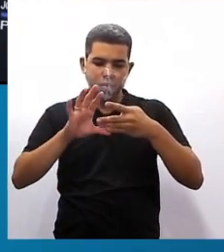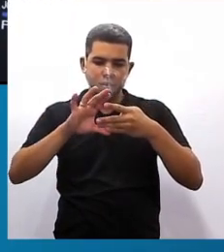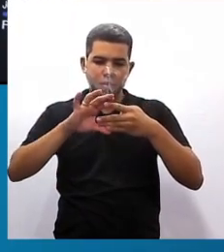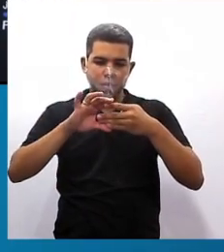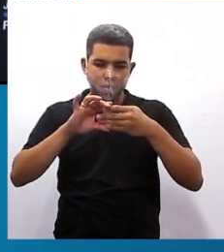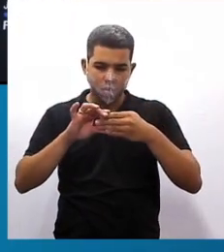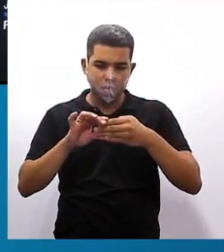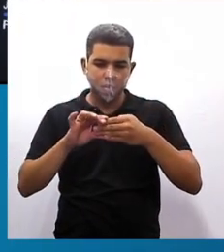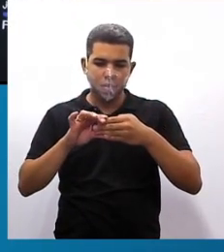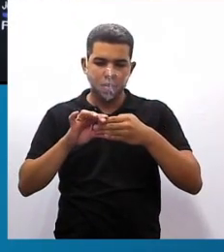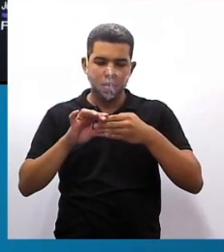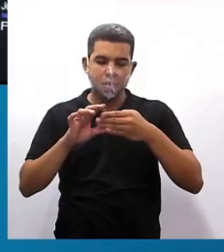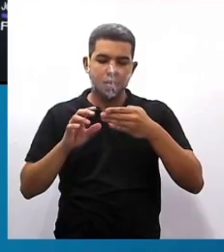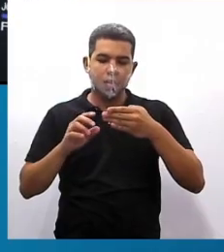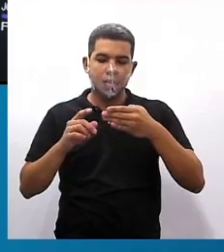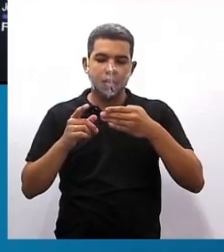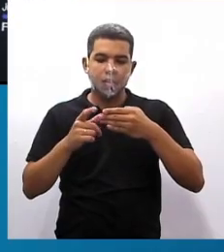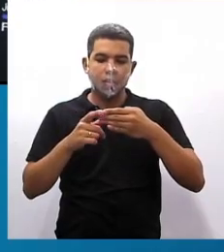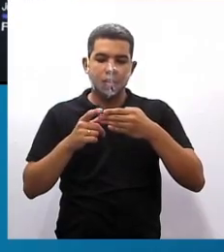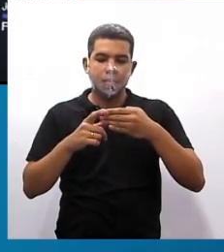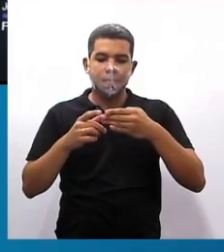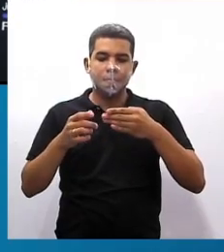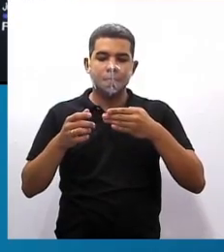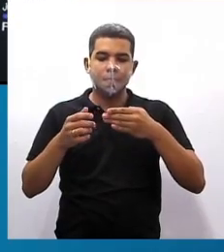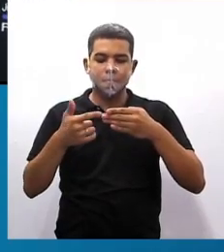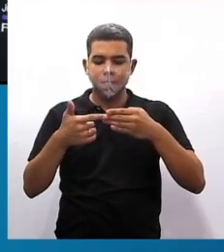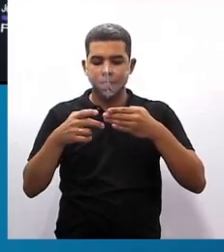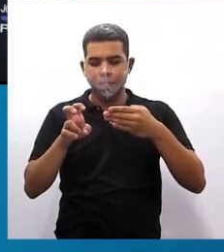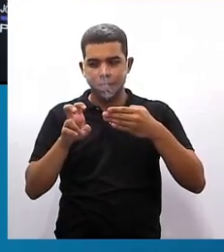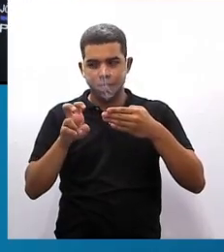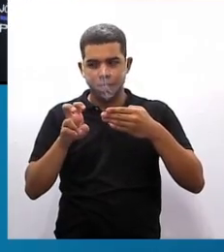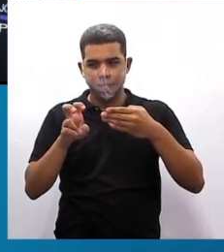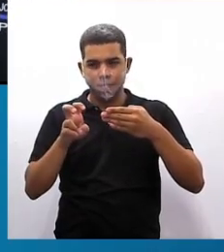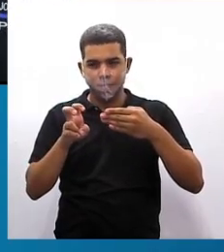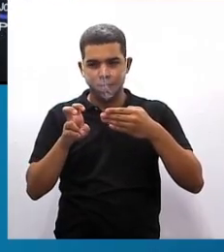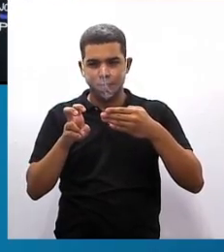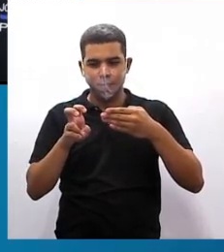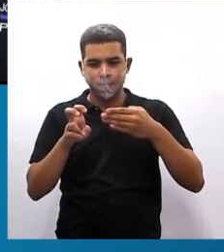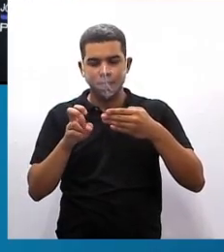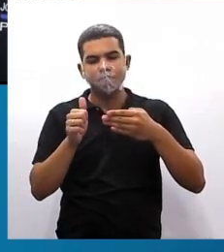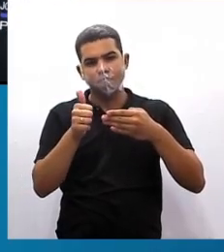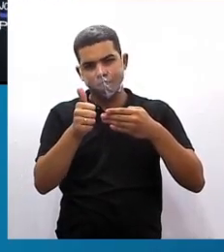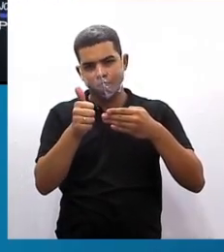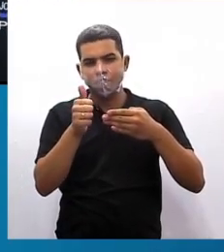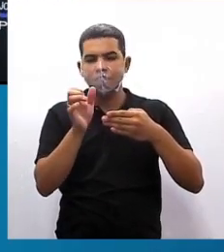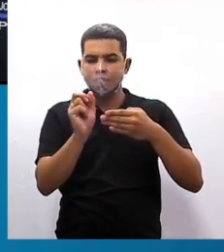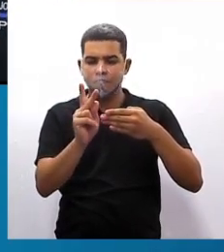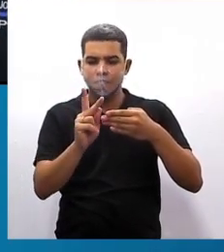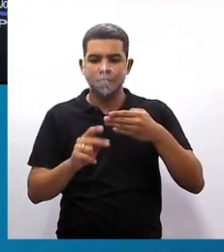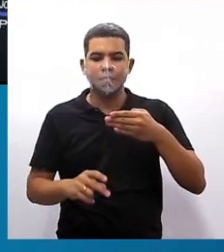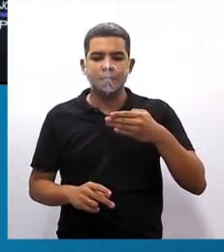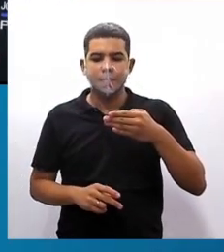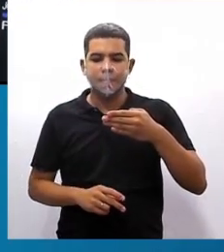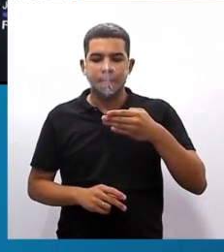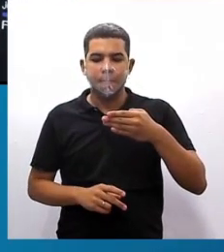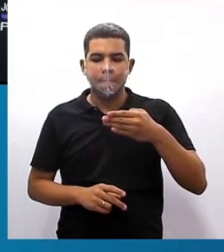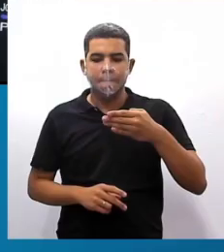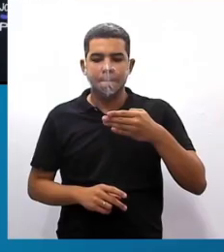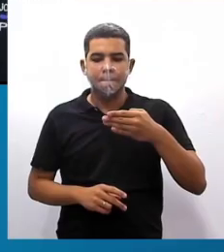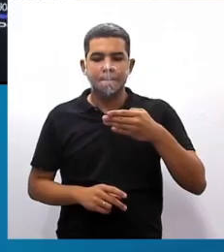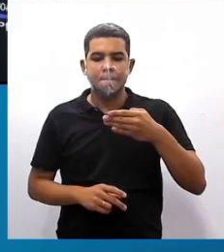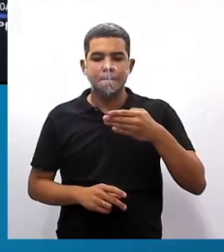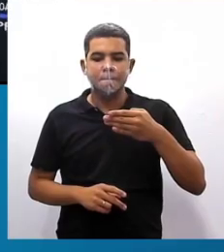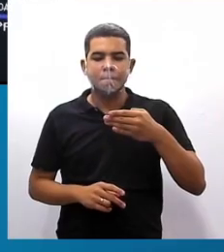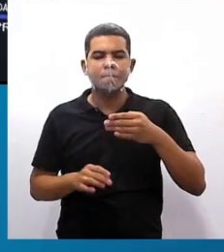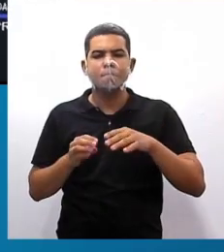E 17 mais 18, quanto deu? 25. Massa. E agora? 25.